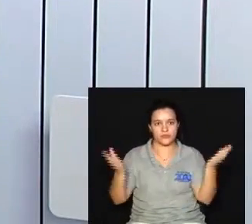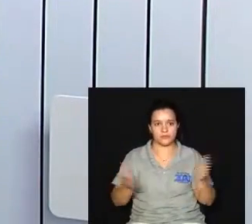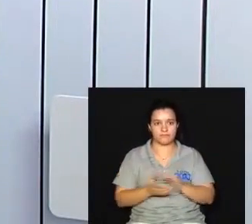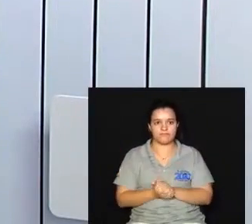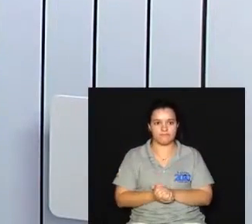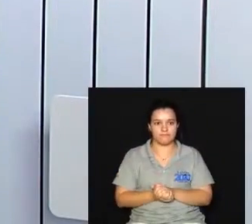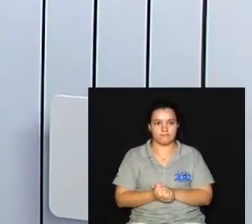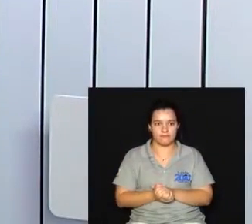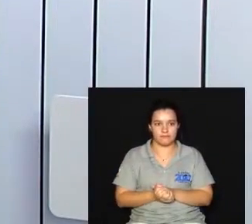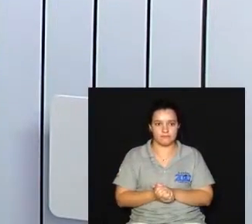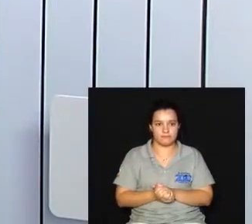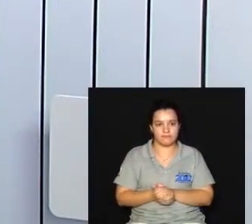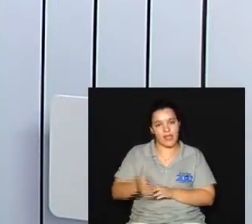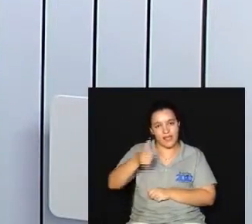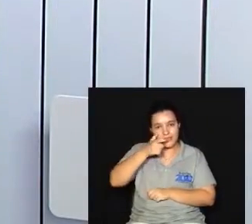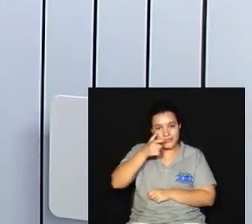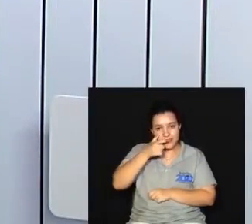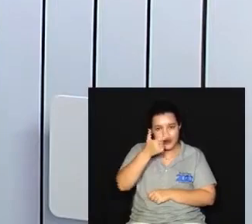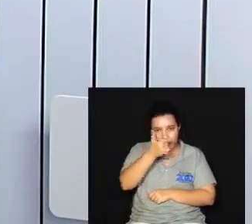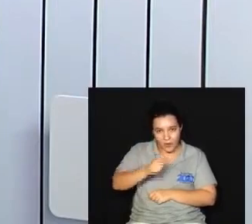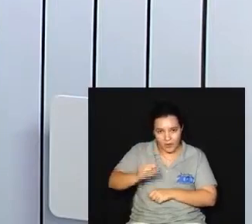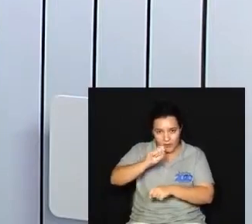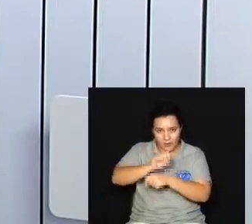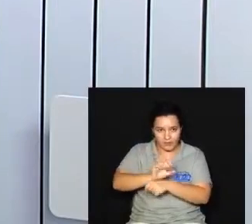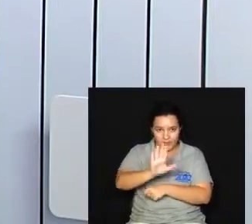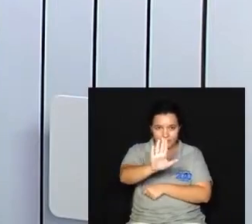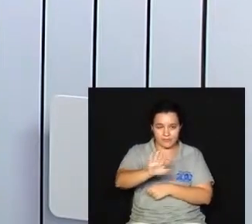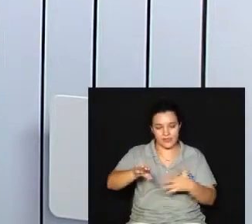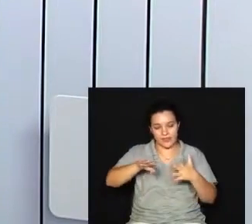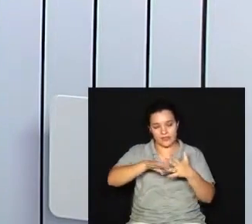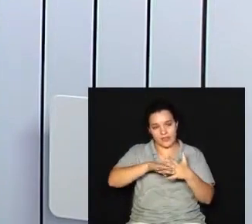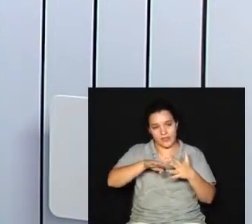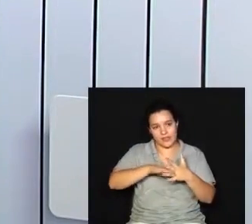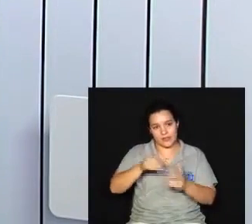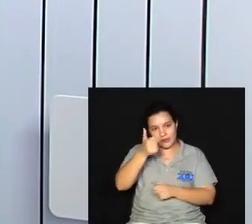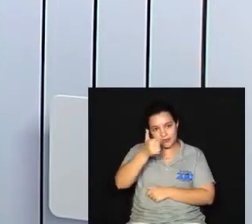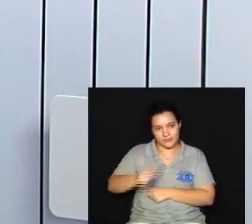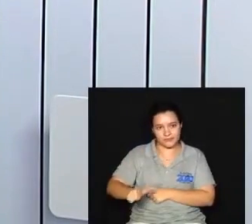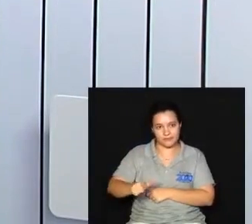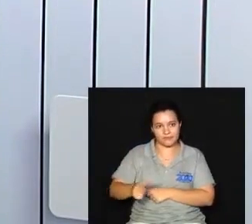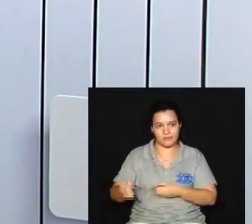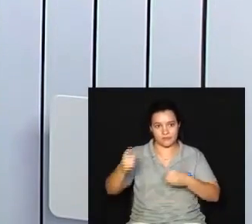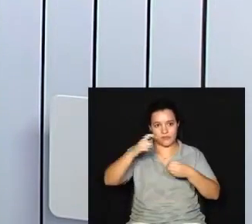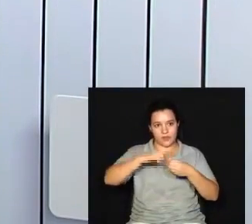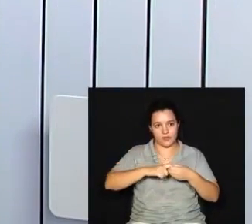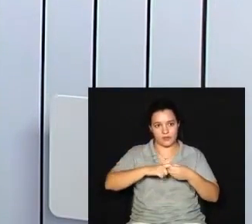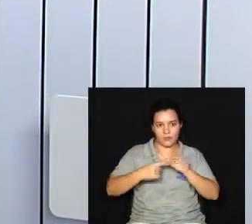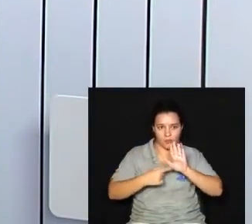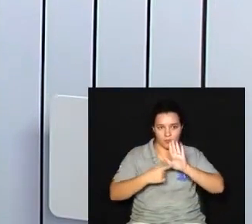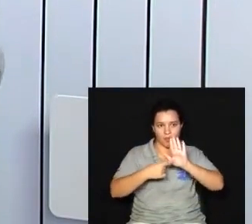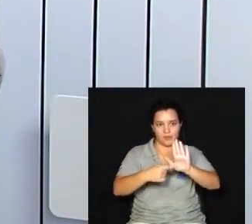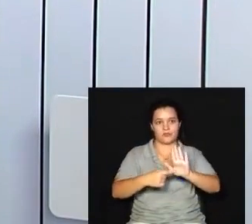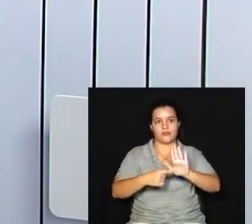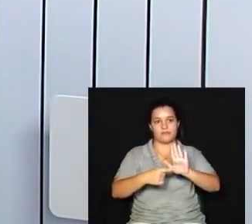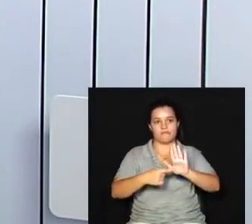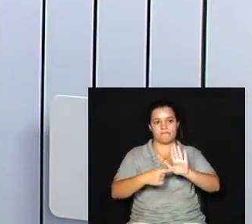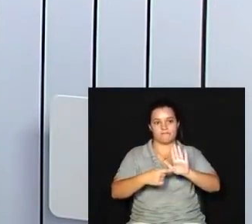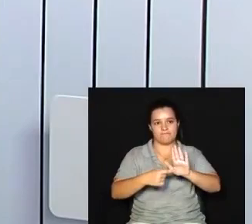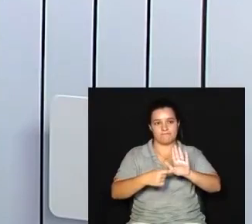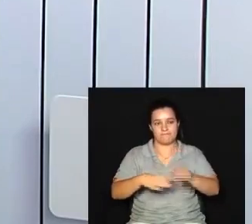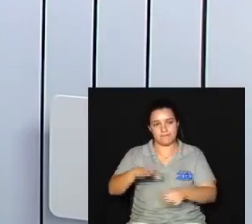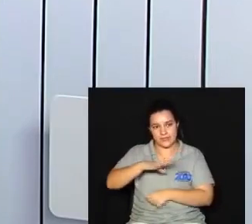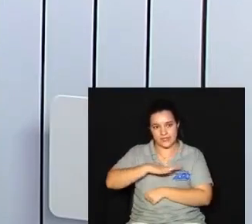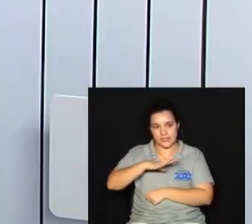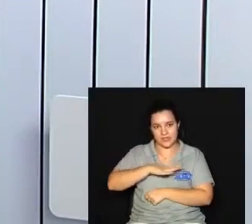seguinte, continuem na nossa programação, a gente vai fazer mais uma pausa e na volta eu trago a atualização na cidade de